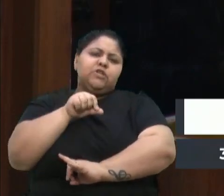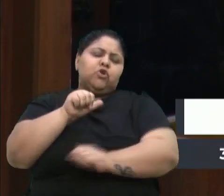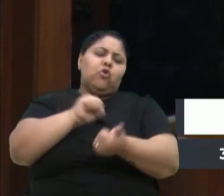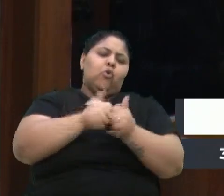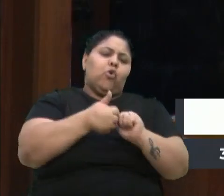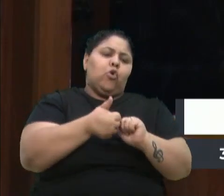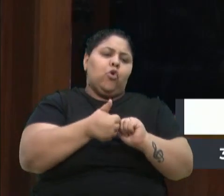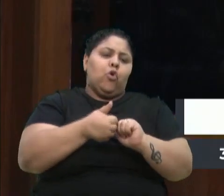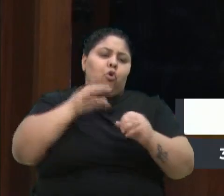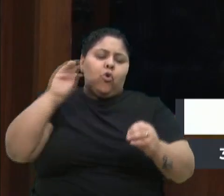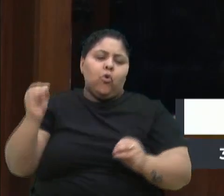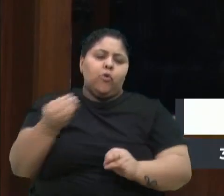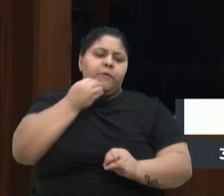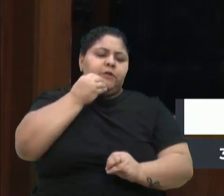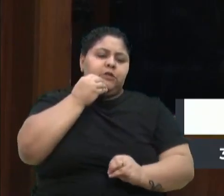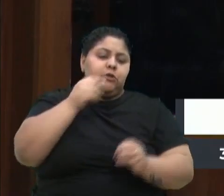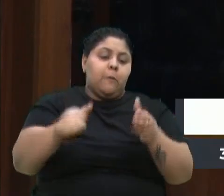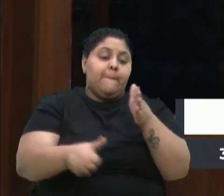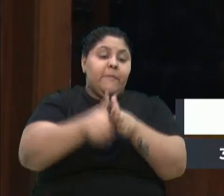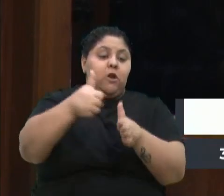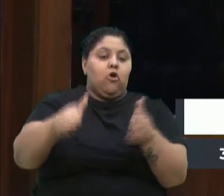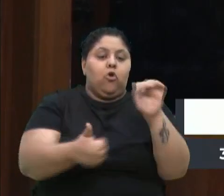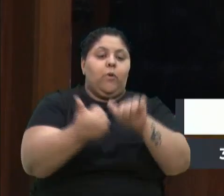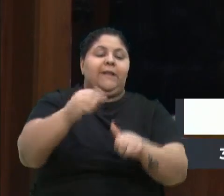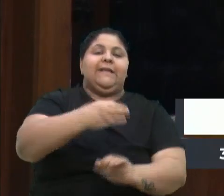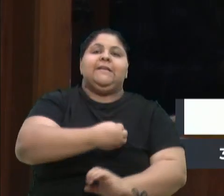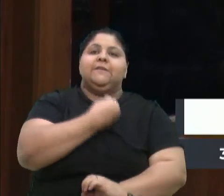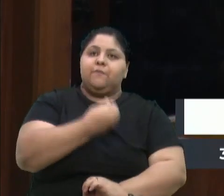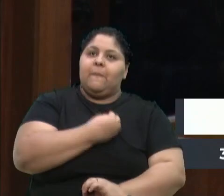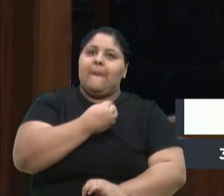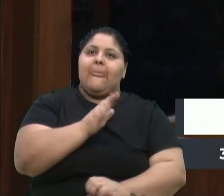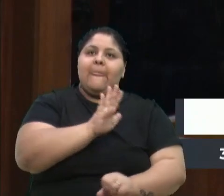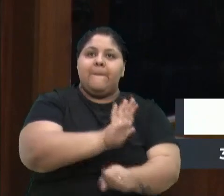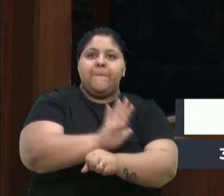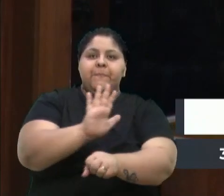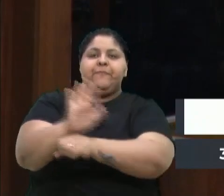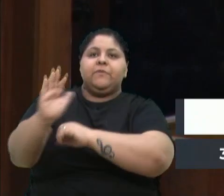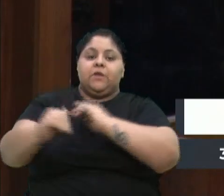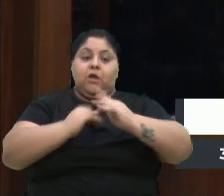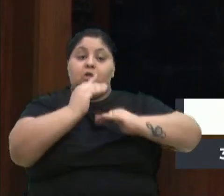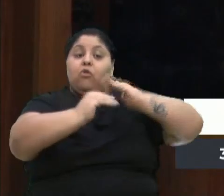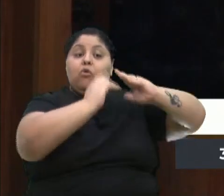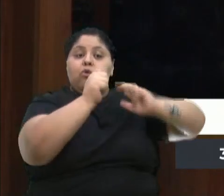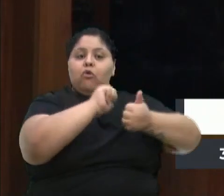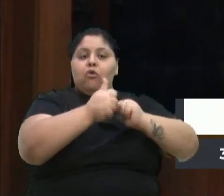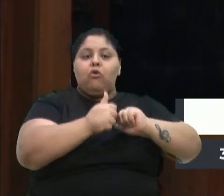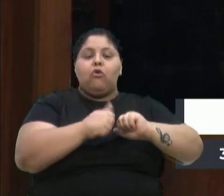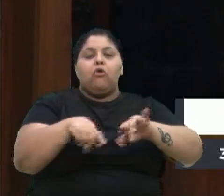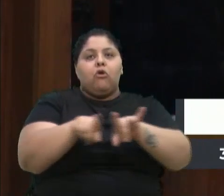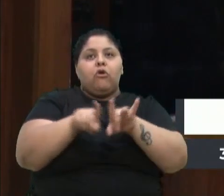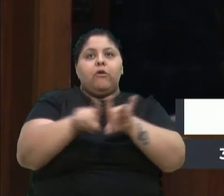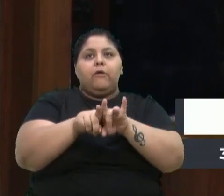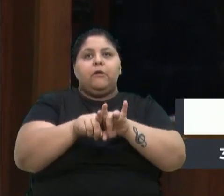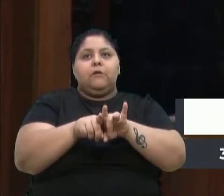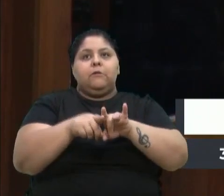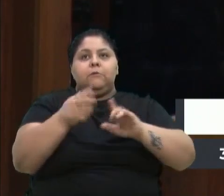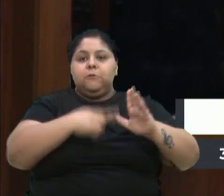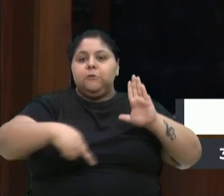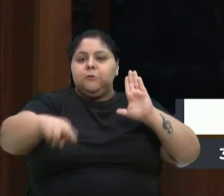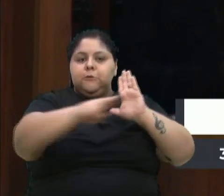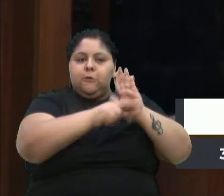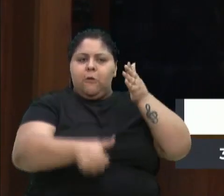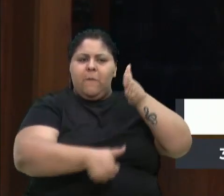o objetivo de uma melhor qualidade de vida, que auxiliam na promoção do esporte e cujos resultados vão muito além